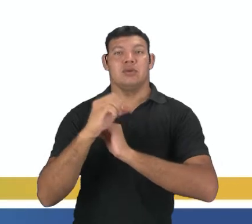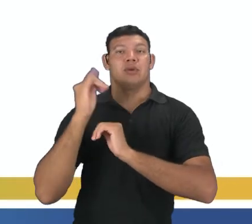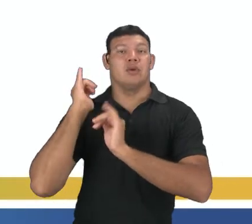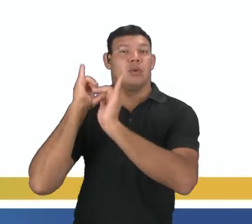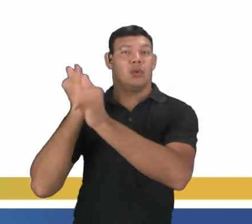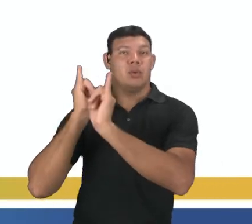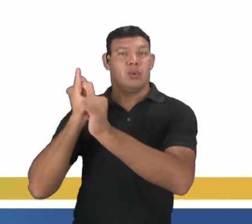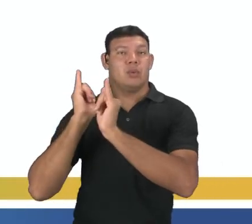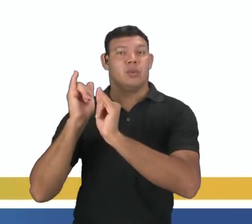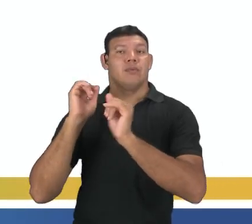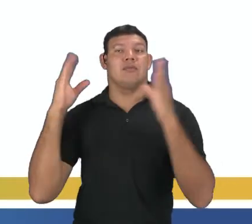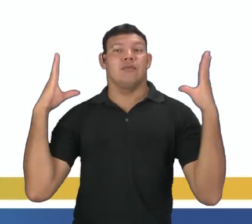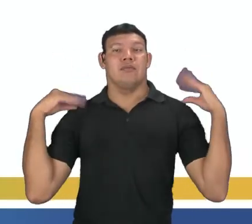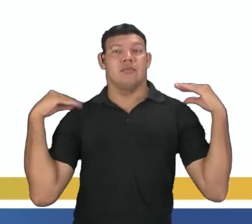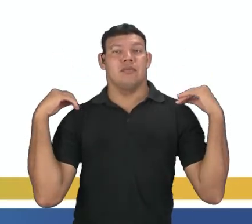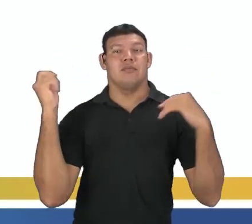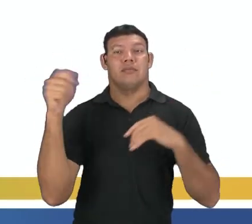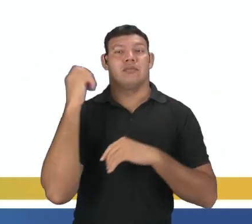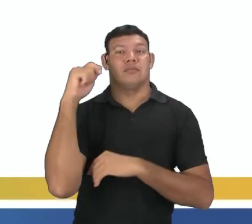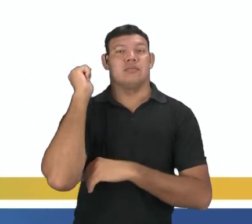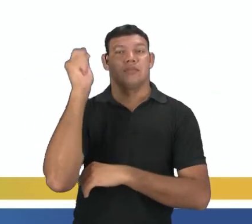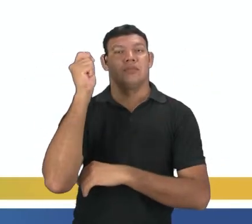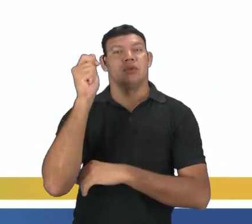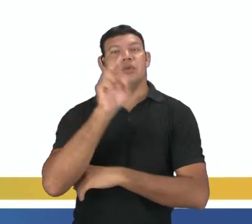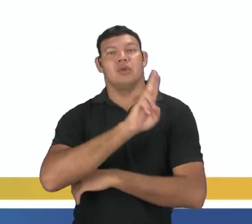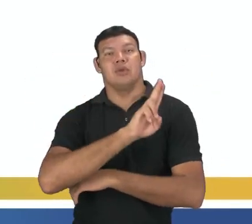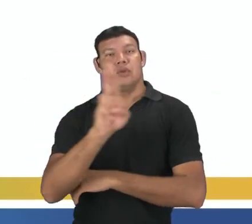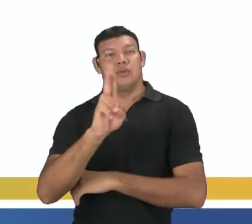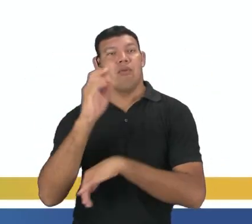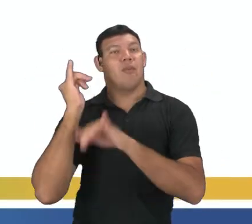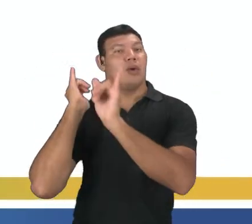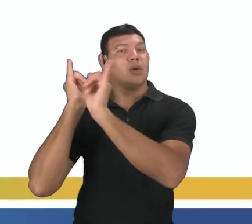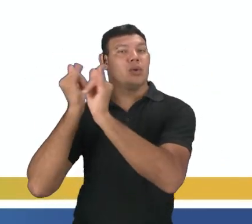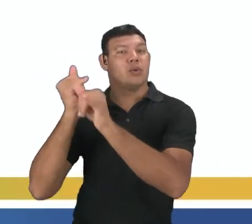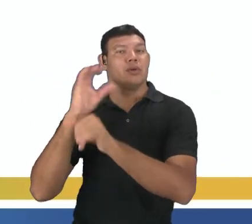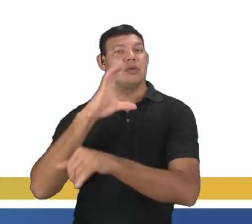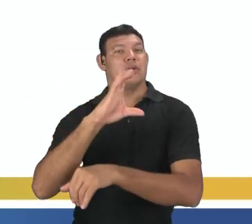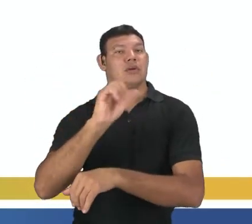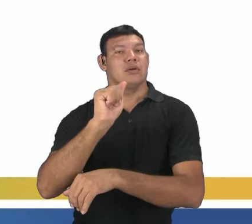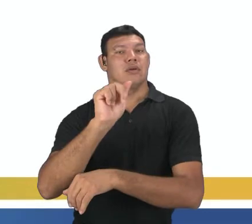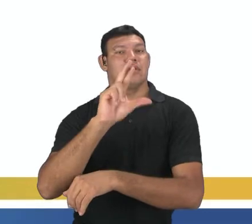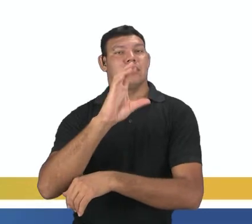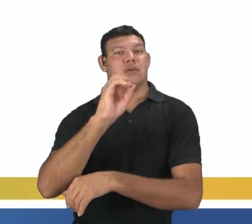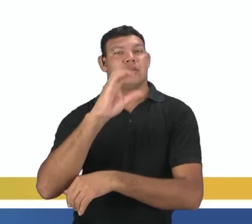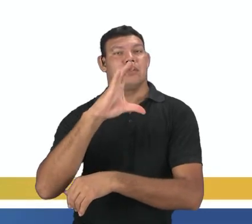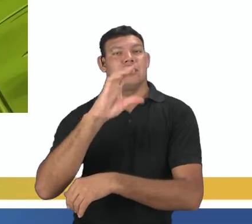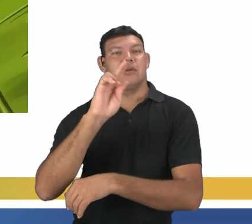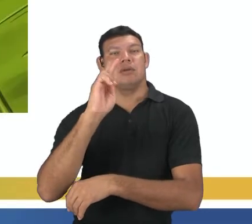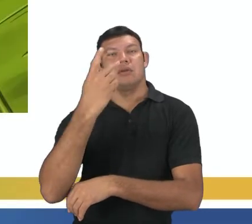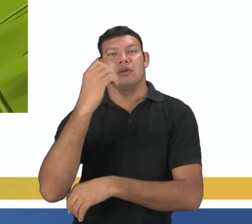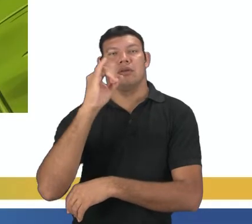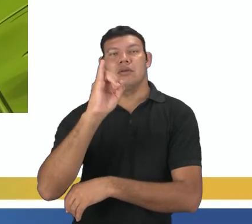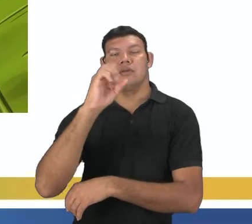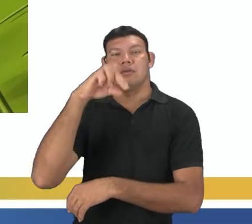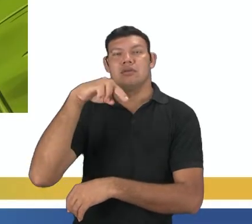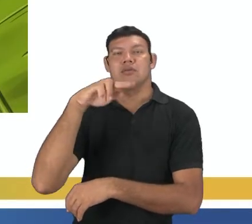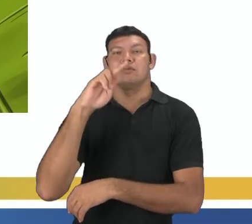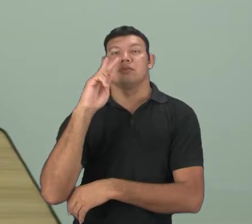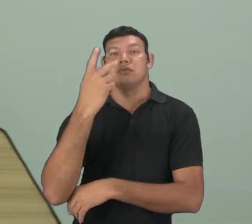eram chamados de contos de carochinhas. São curiosidades que a gente aprender sobre esses contos de